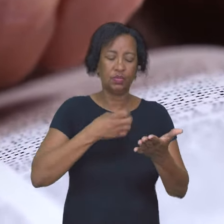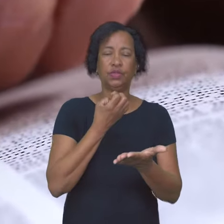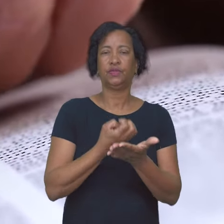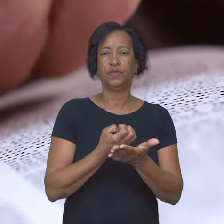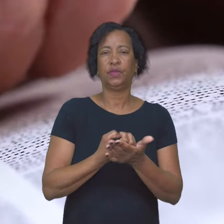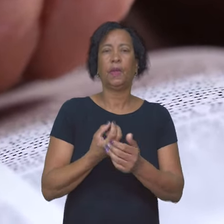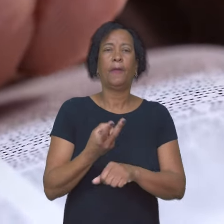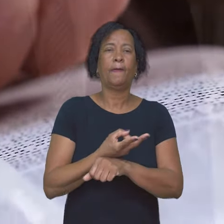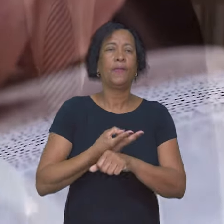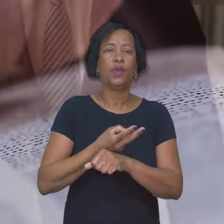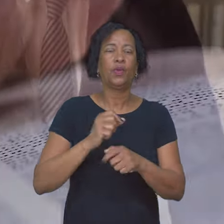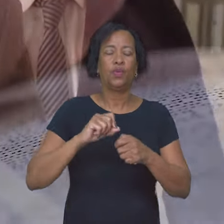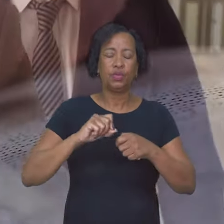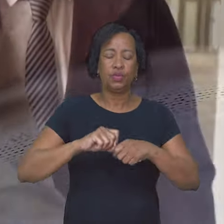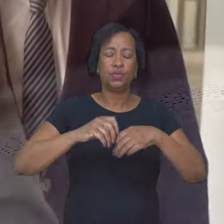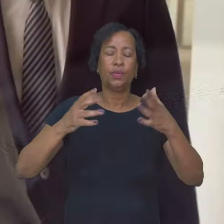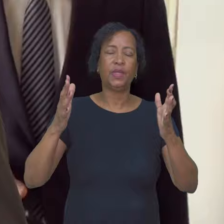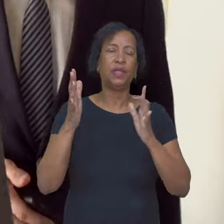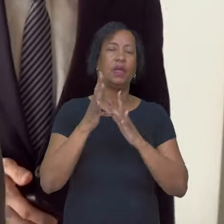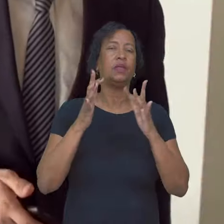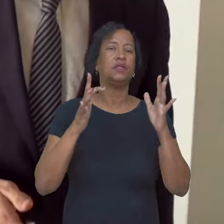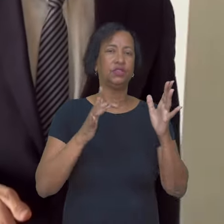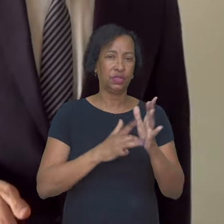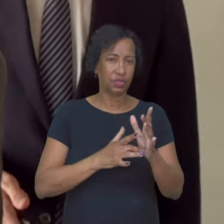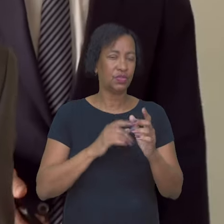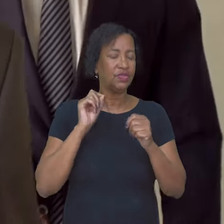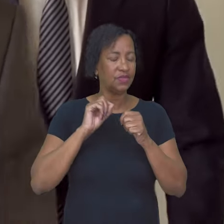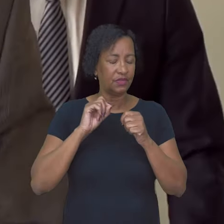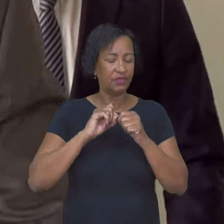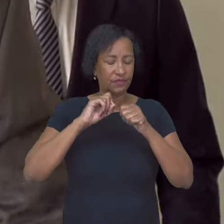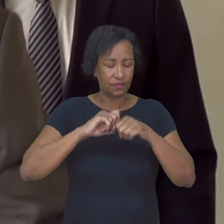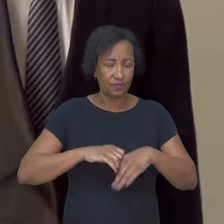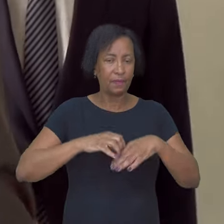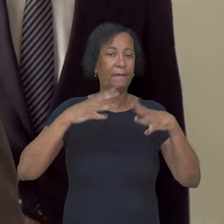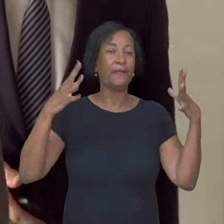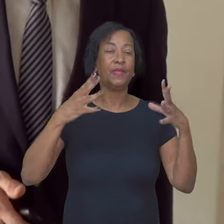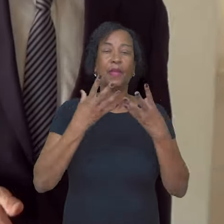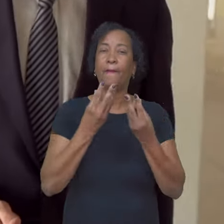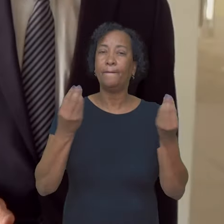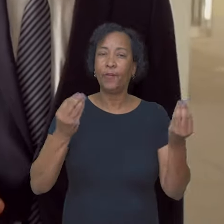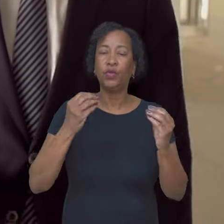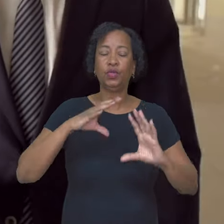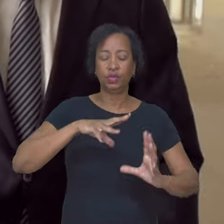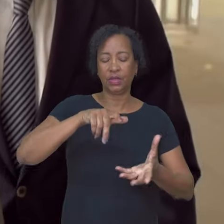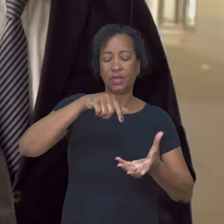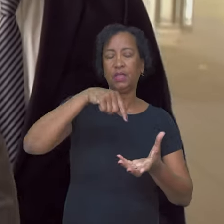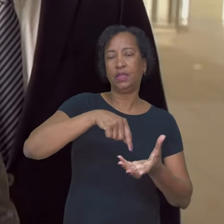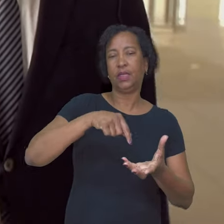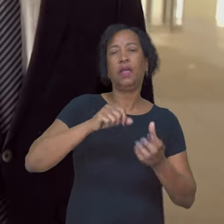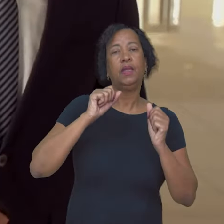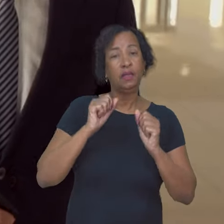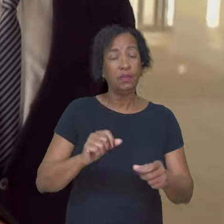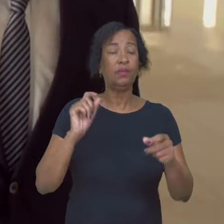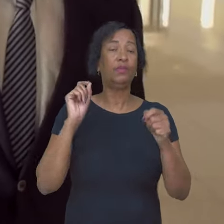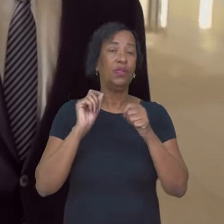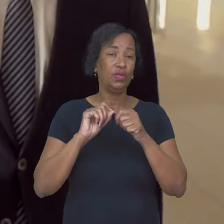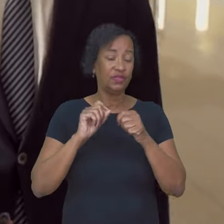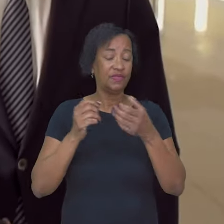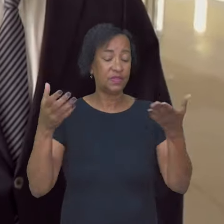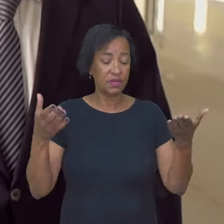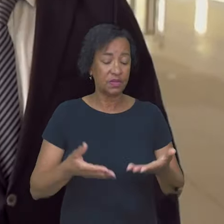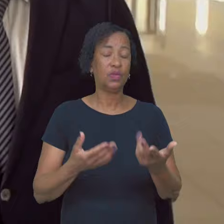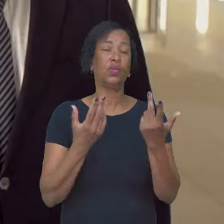e Jesus não há dúvidas de que Jesus tenha operado Milagres Quando ele estava na terra e que pode operar os mesmos Milagres